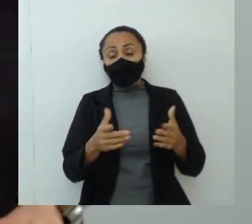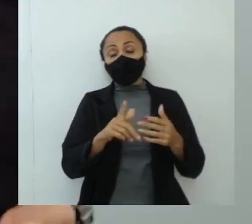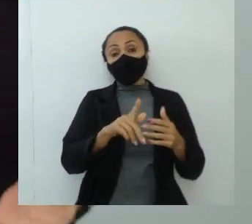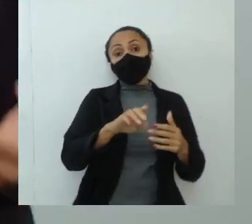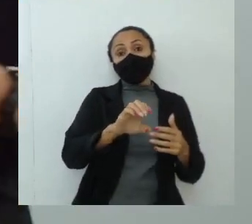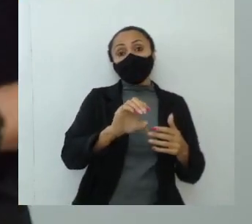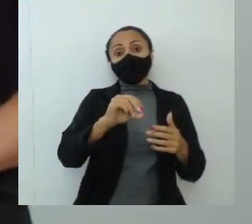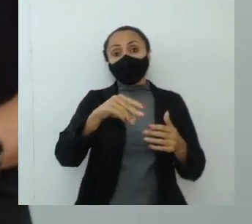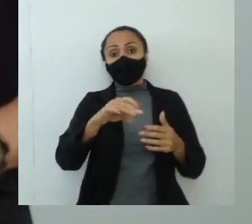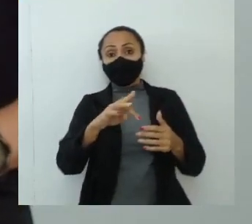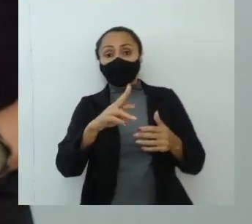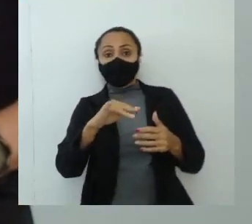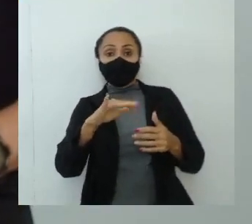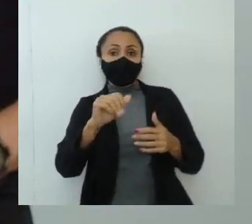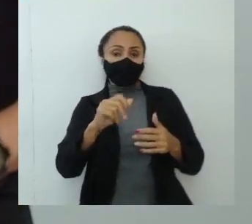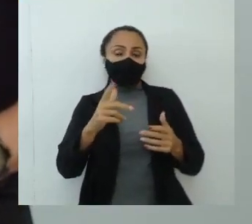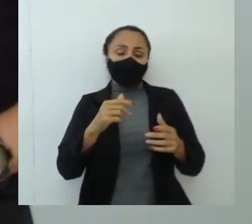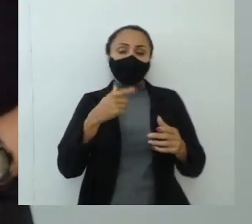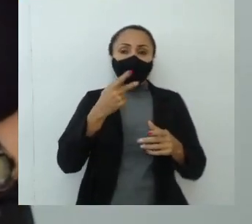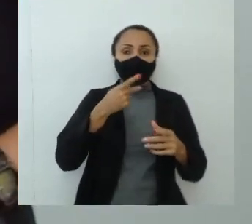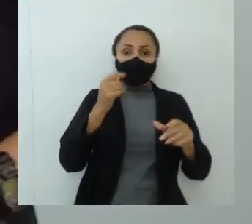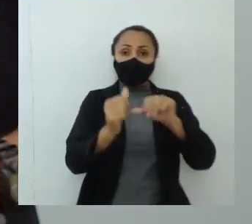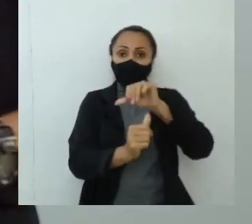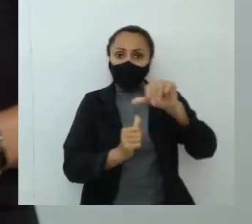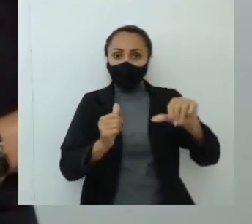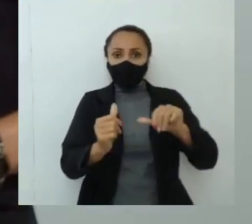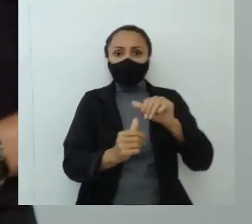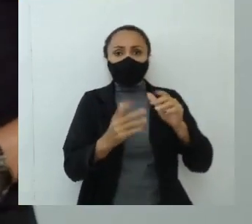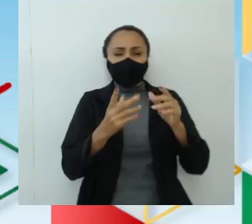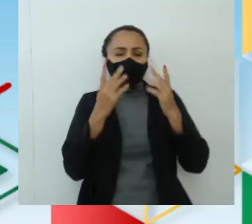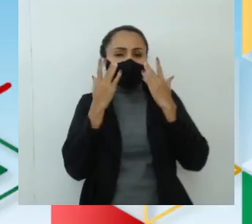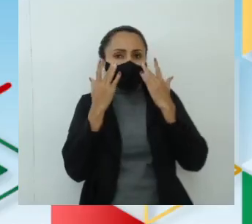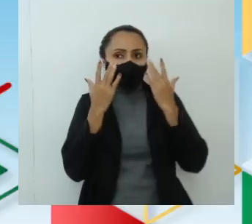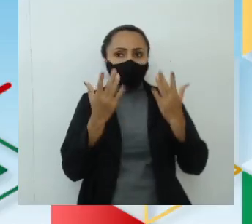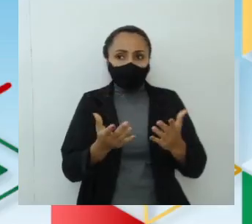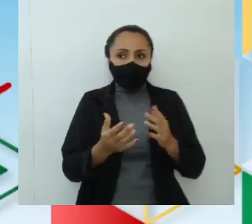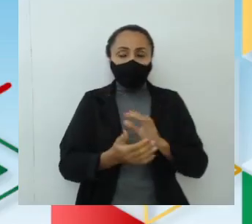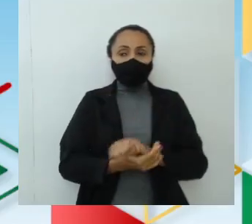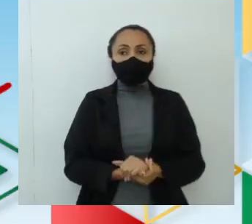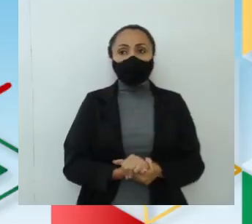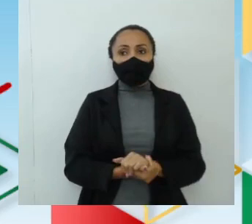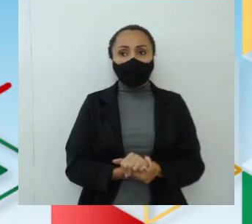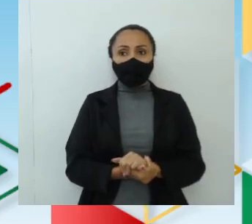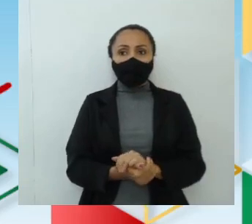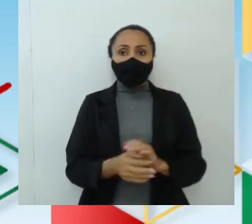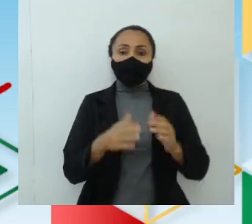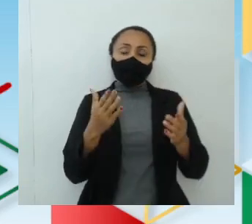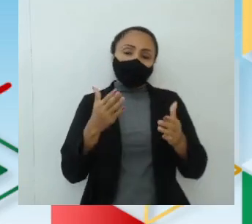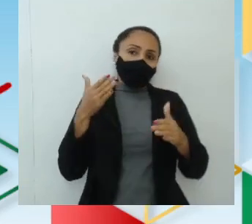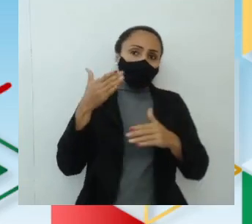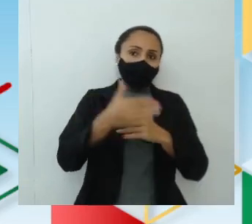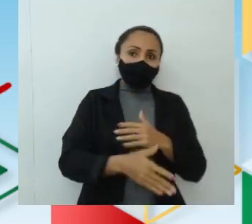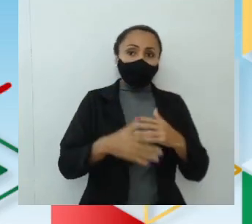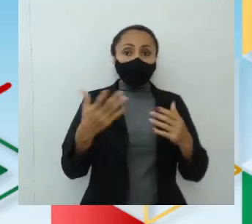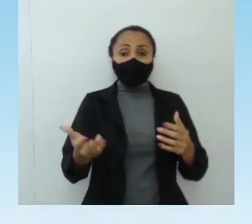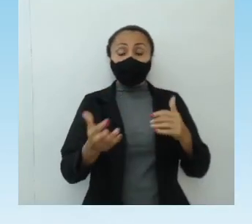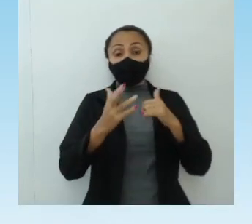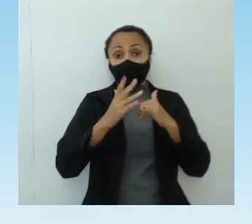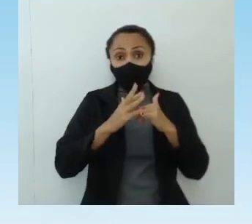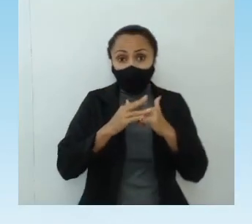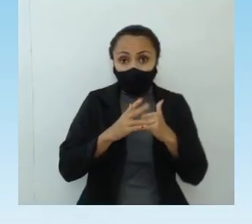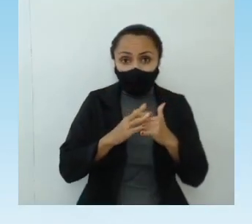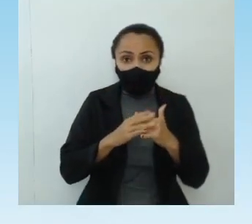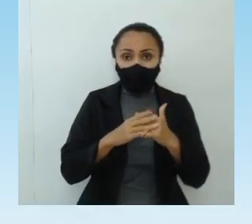geometria, nós vamos falar sobre transformações geométricas. Se liga aí. Se você não está ligado, entra nos nossos canais,